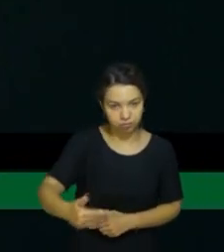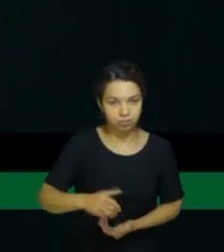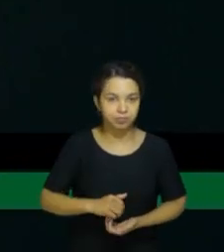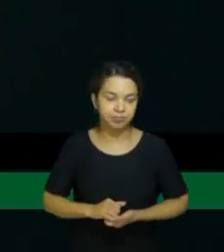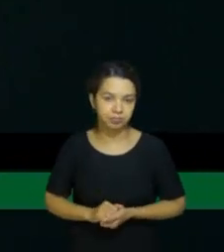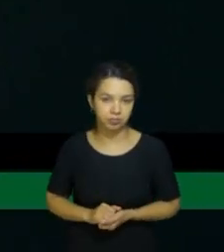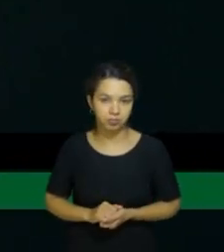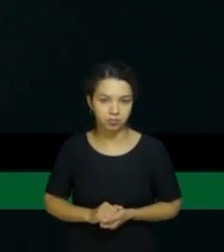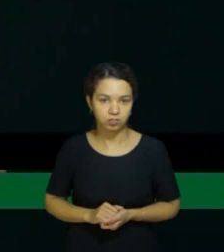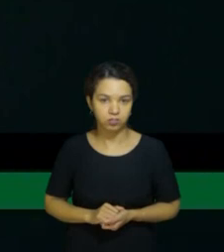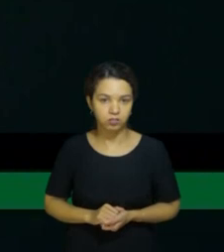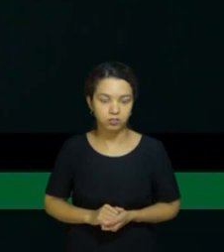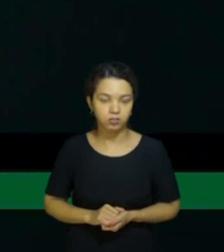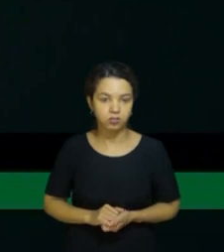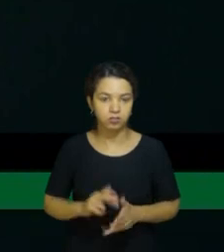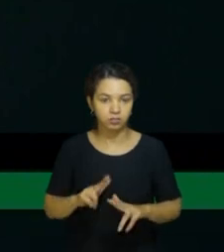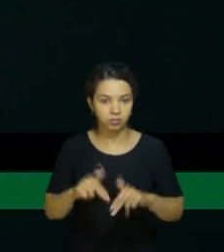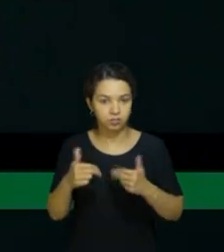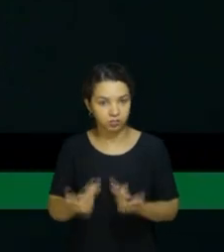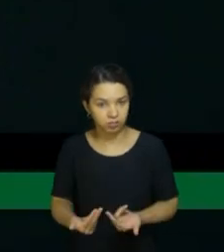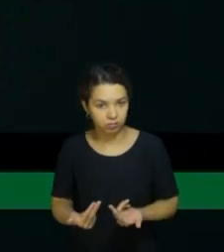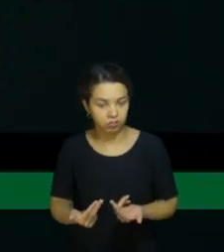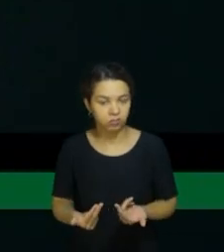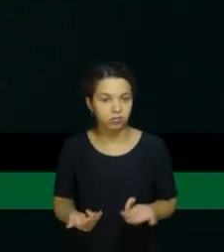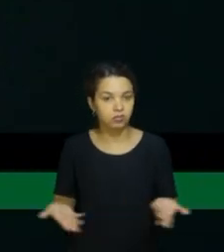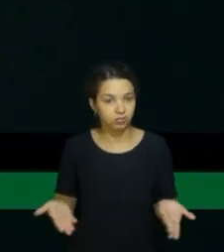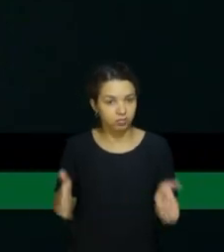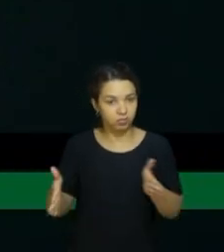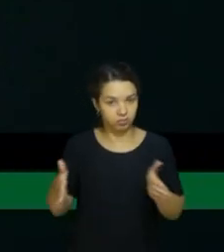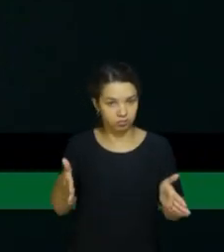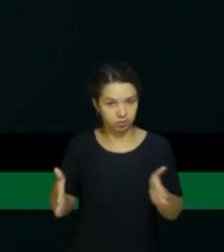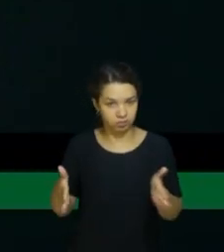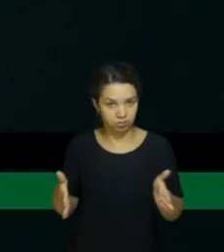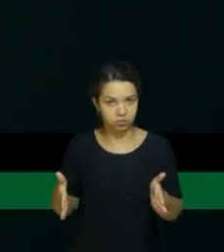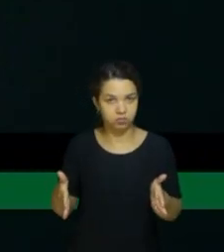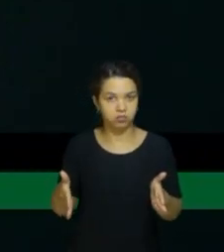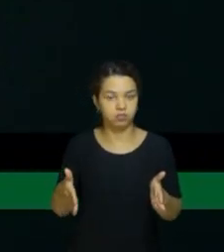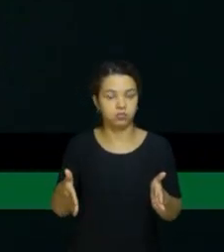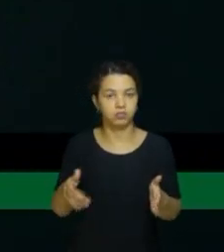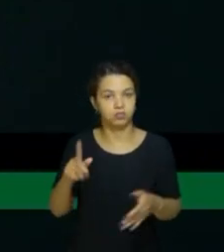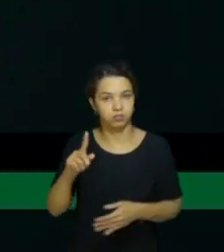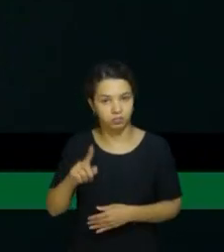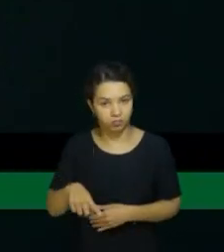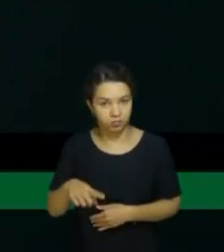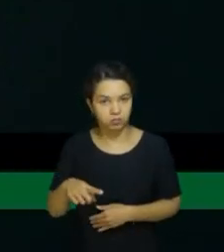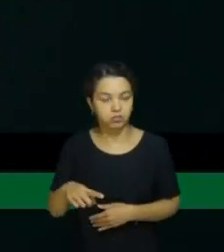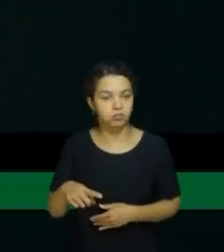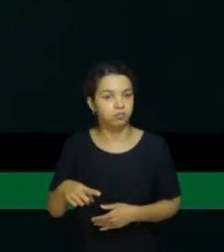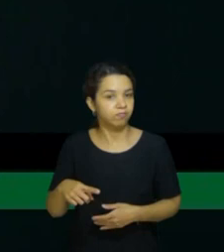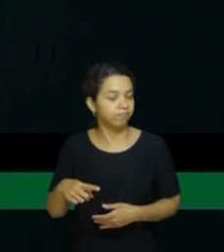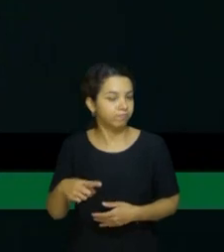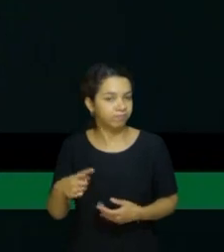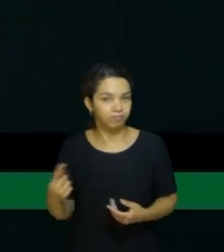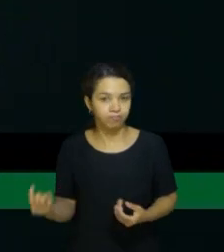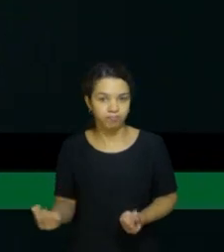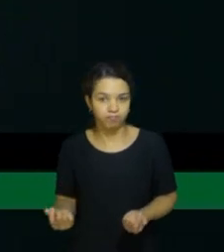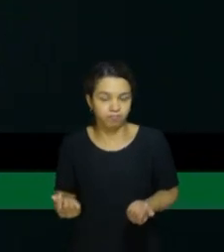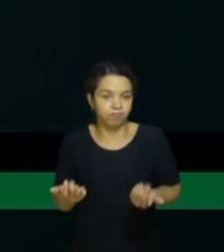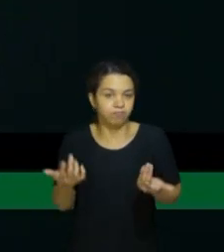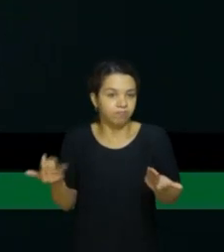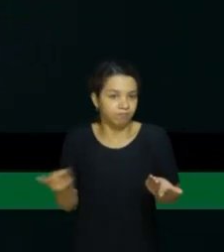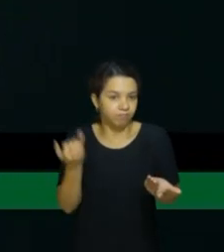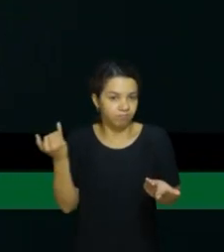caminhada portanto momento ele é altamente rico pela